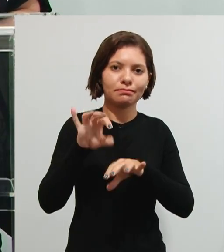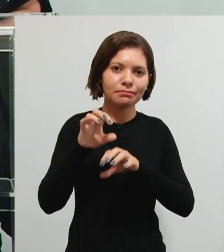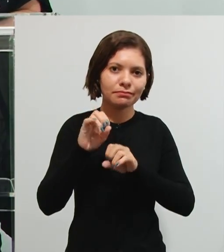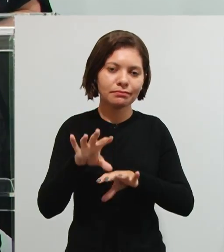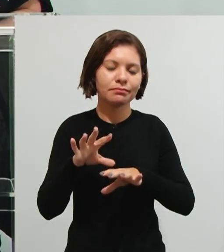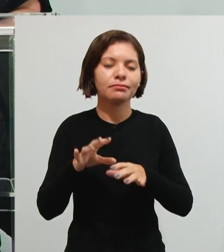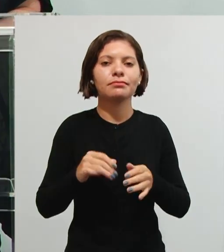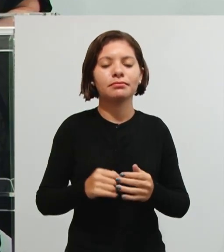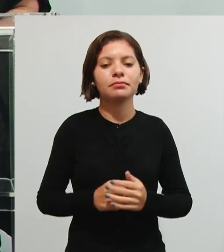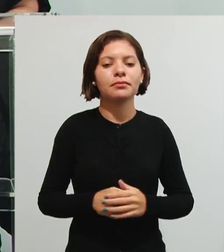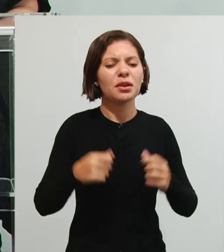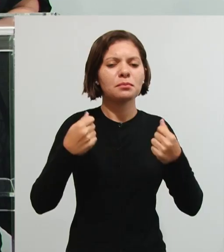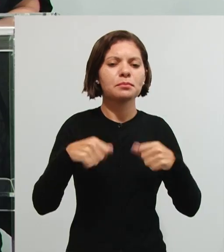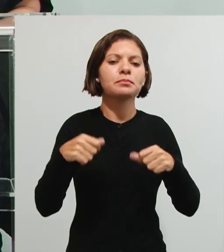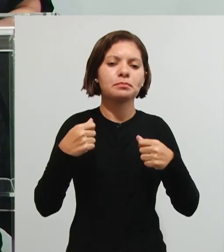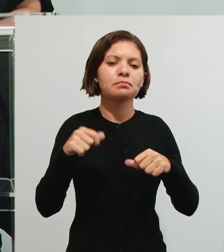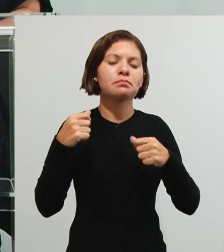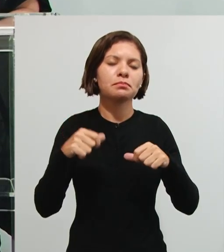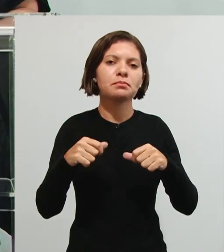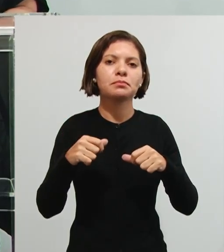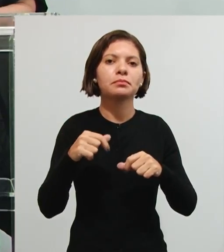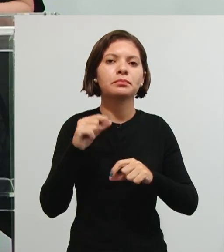não consegue,